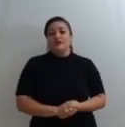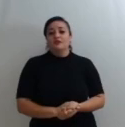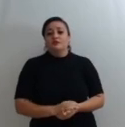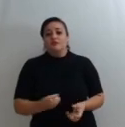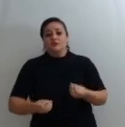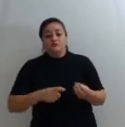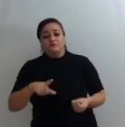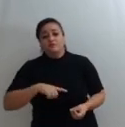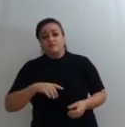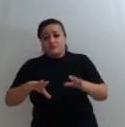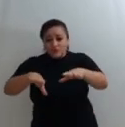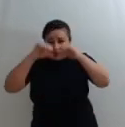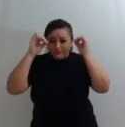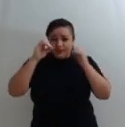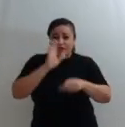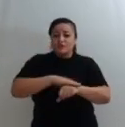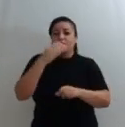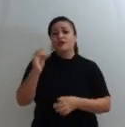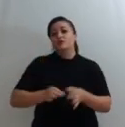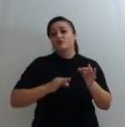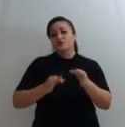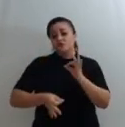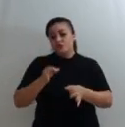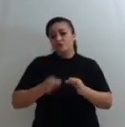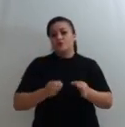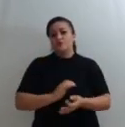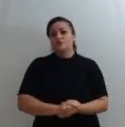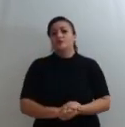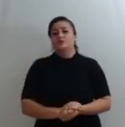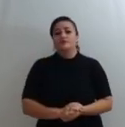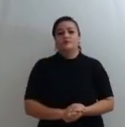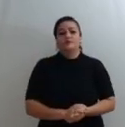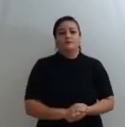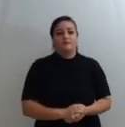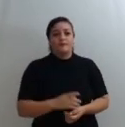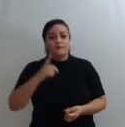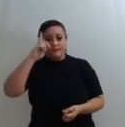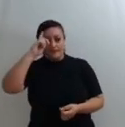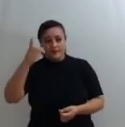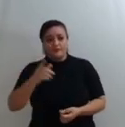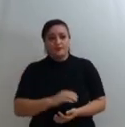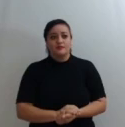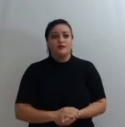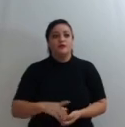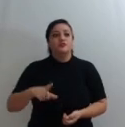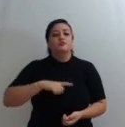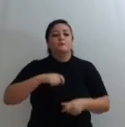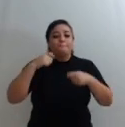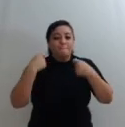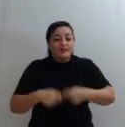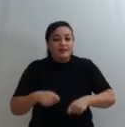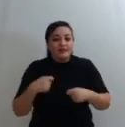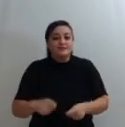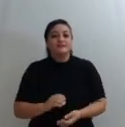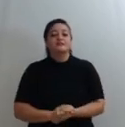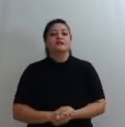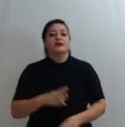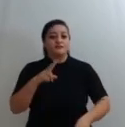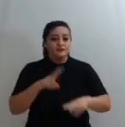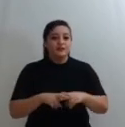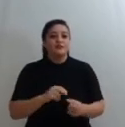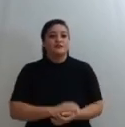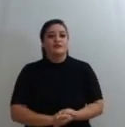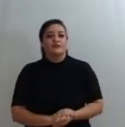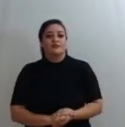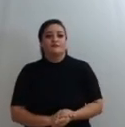justo. Porque não é todo desarrazoado pensar que houvesse, sim, a necessidade imperiosa da prisão, ela teria que ter sido decretada